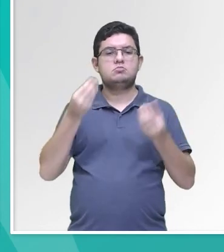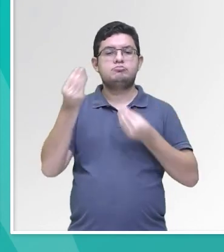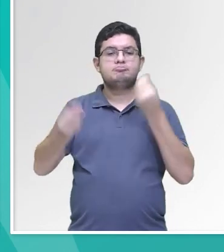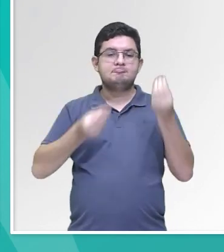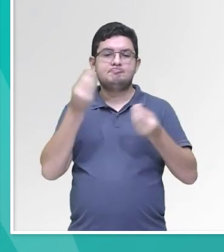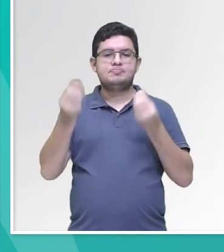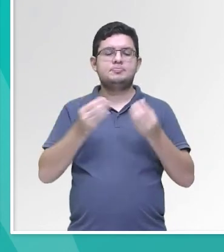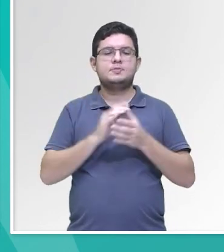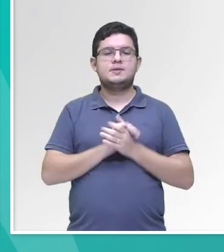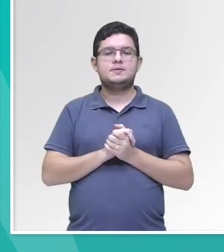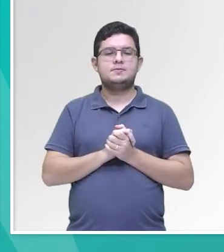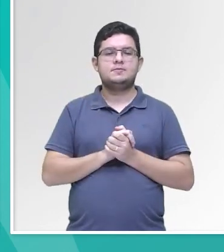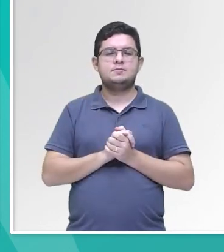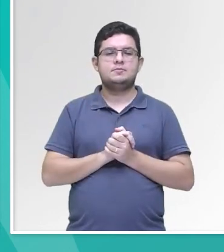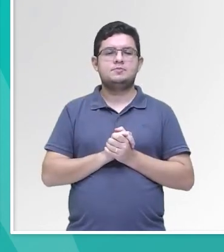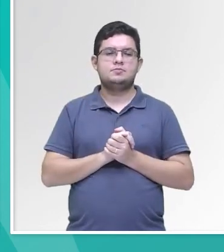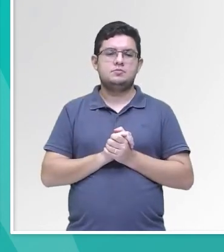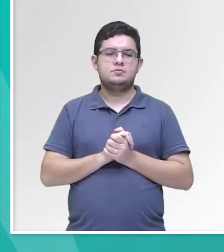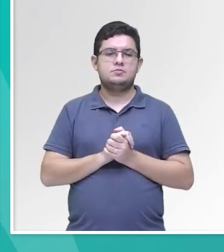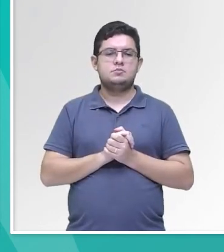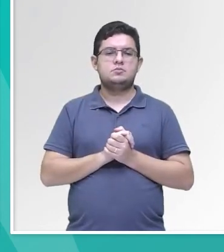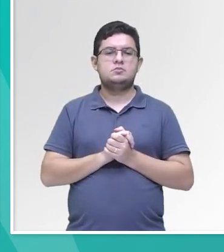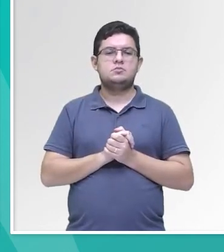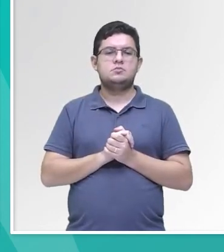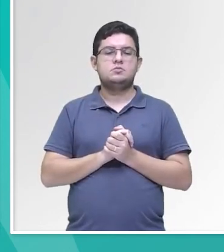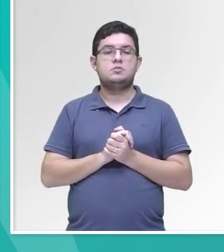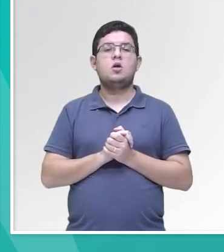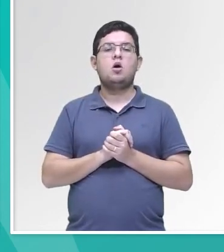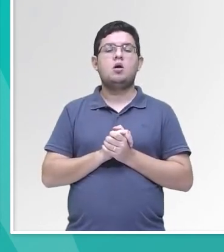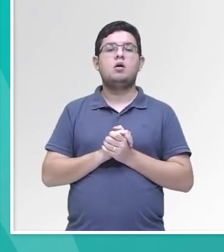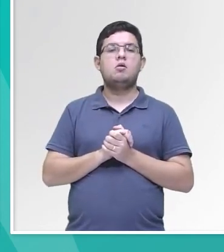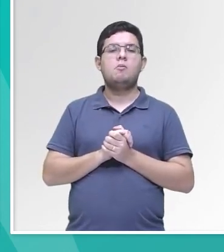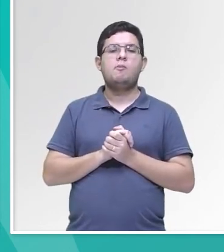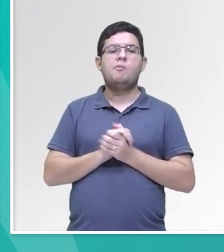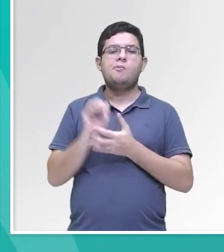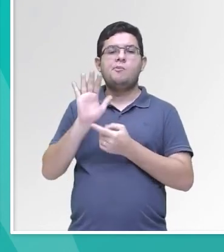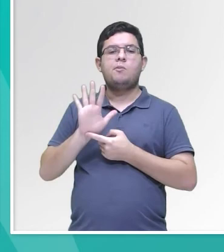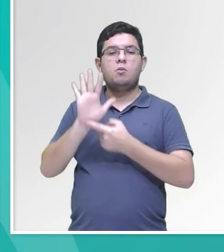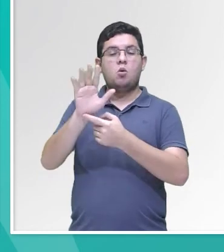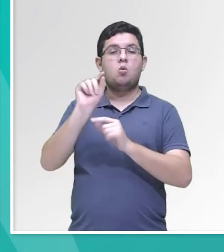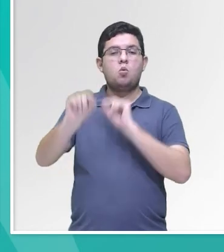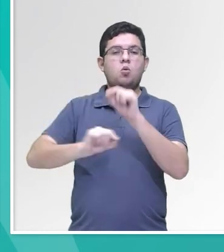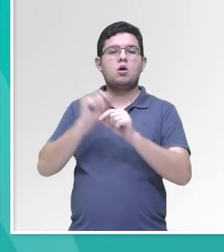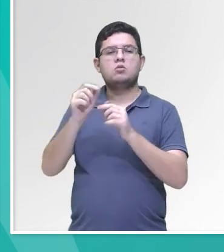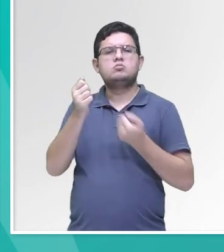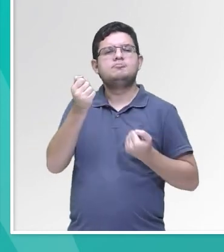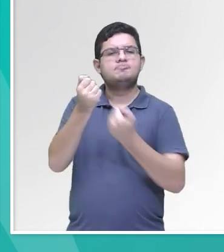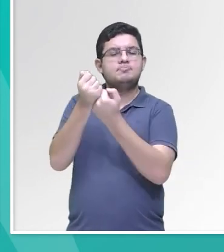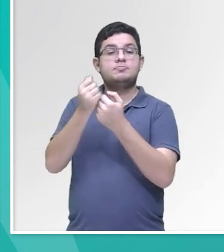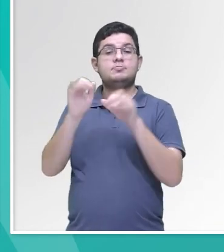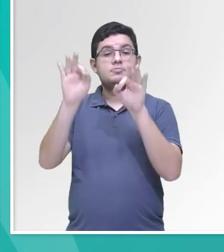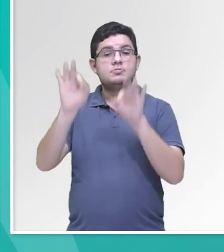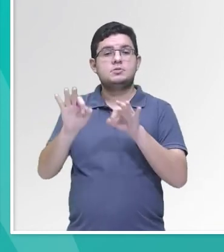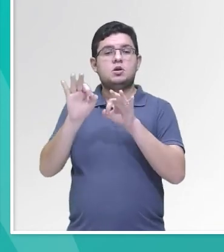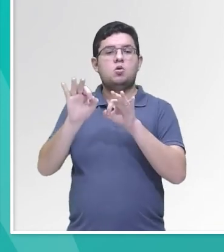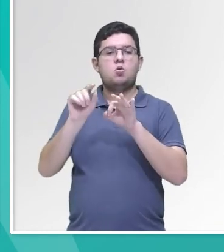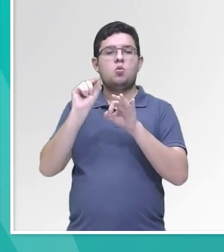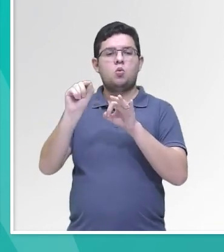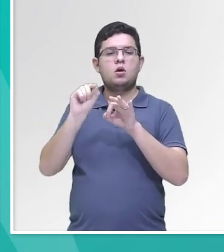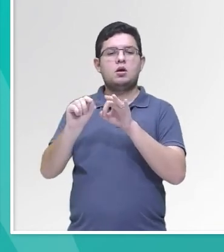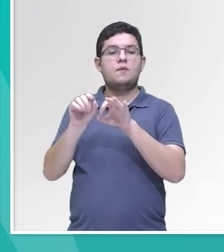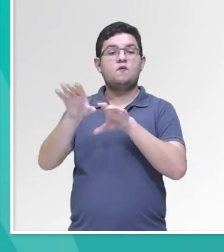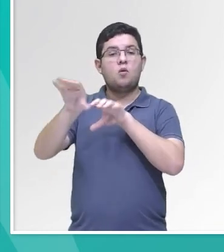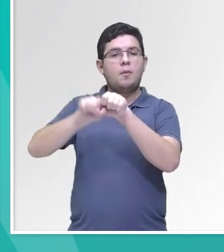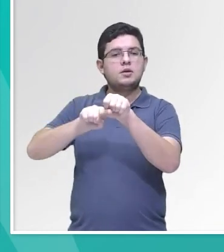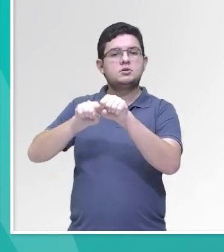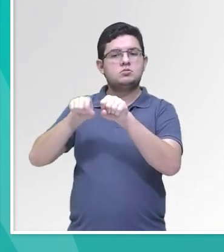a implementação do suporte adequado para a formação escolar e acadêmica desse indivíduo. E qual o efeito disso? Gerar